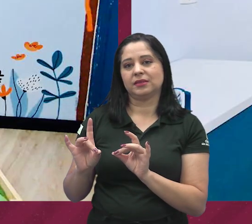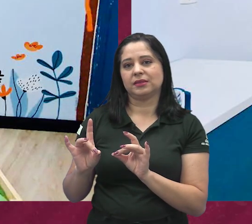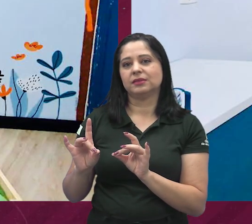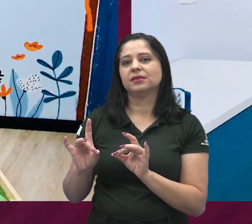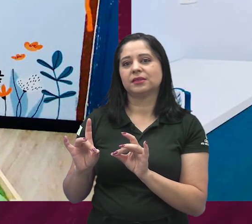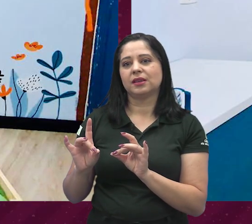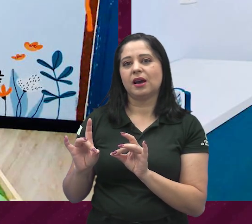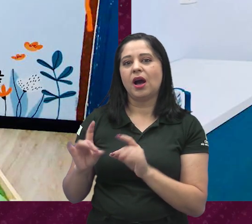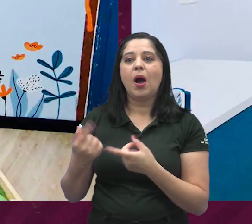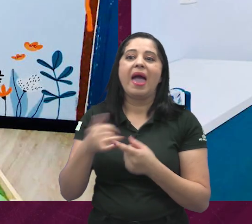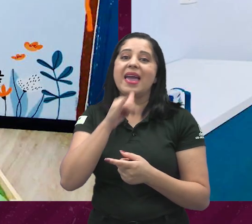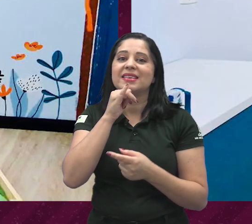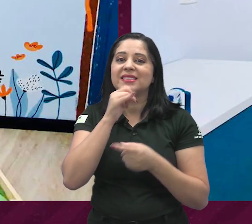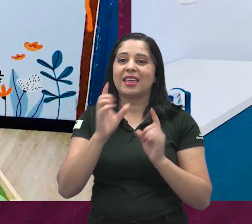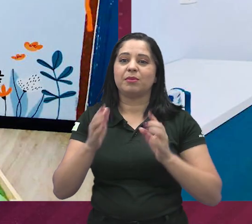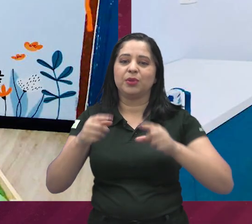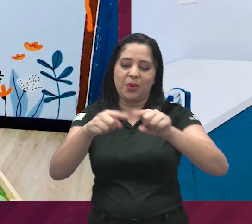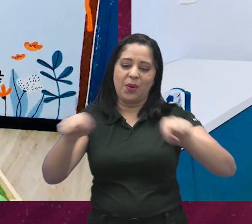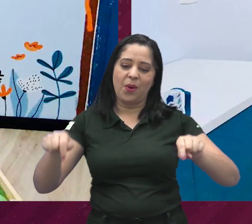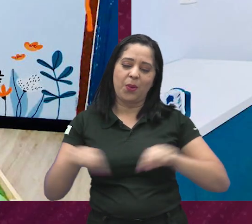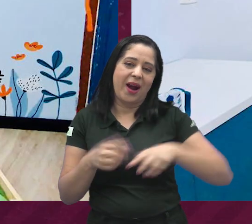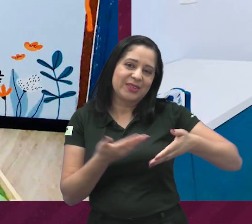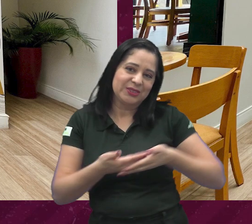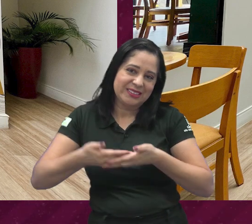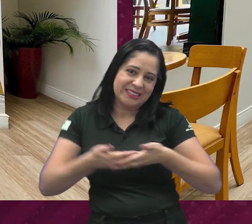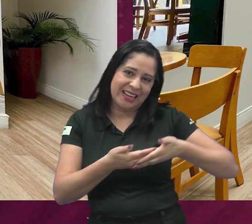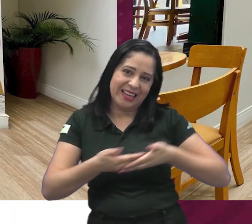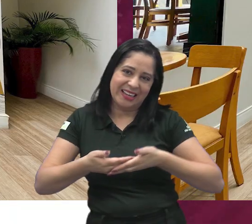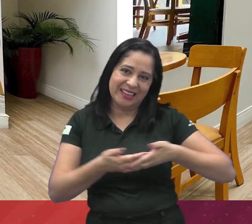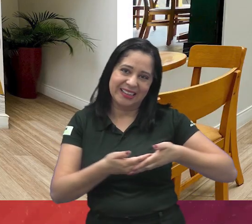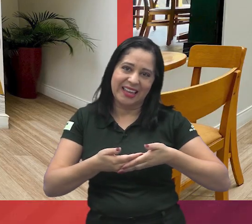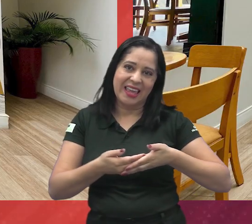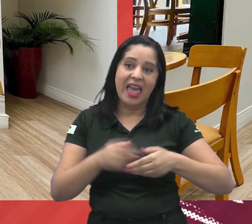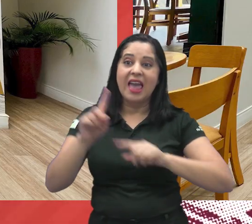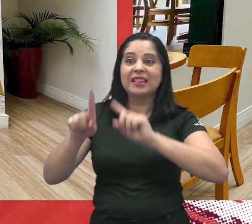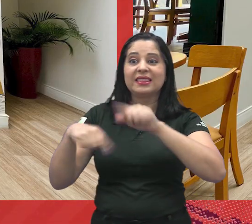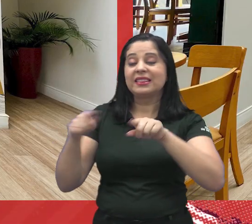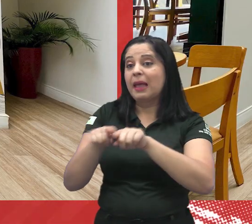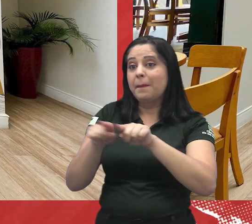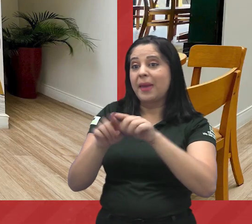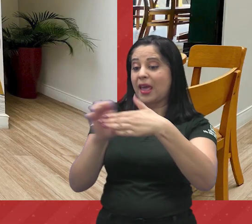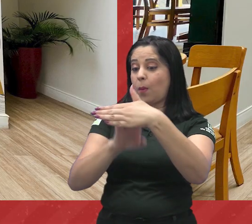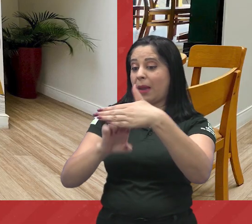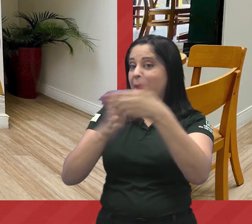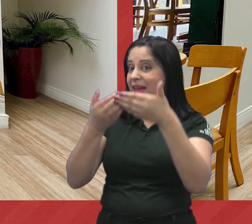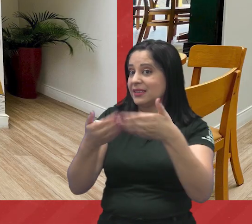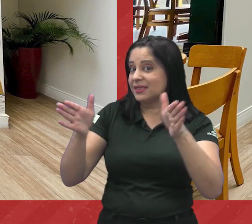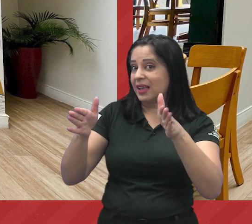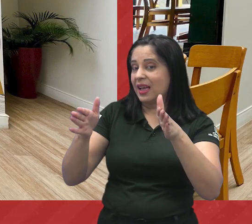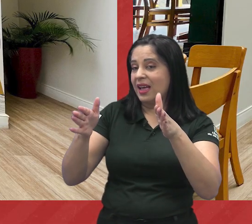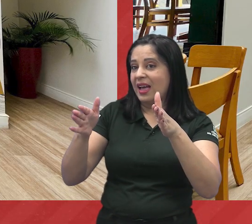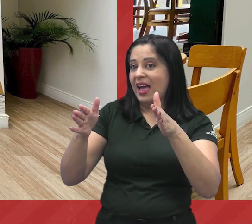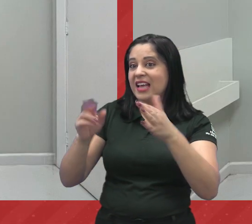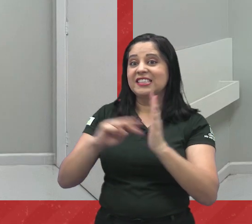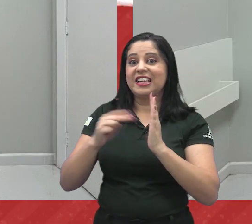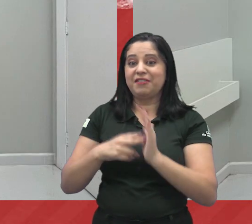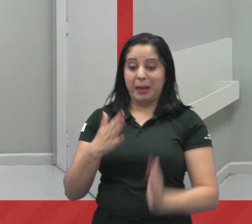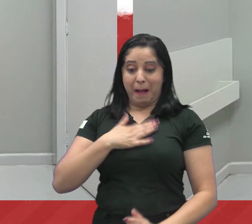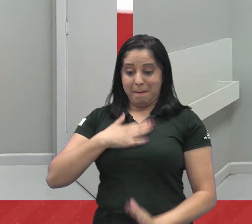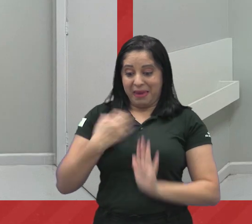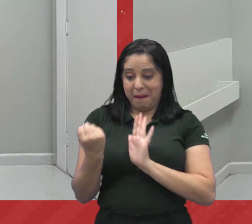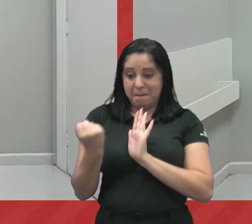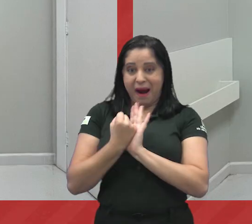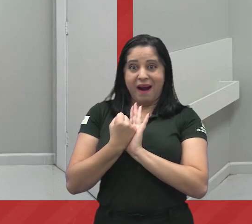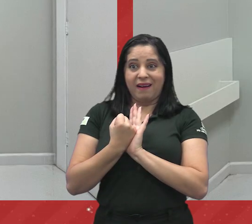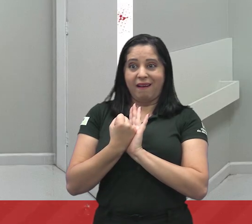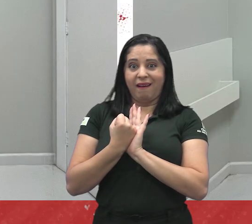você participa do quartinho do primeiro filho, você participa da abertura da primeira empresa, algo de você e algum pedaço de você que é muito bonito tá